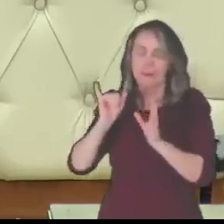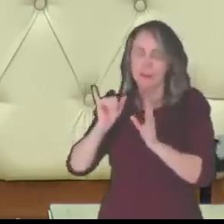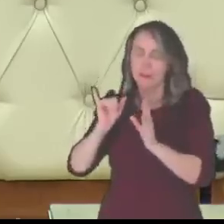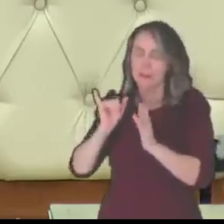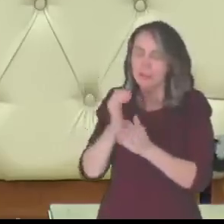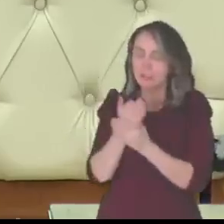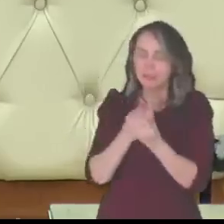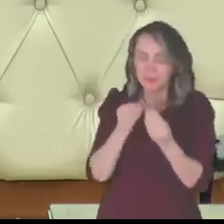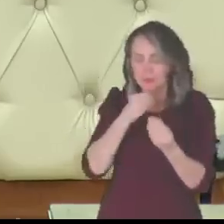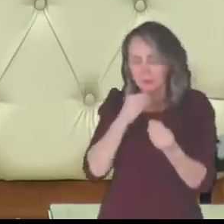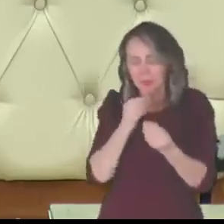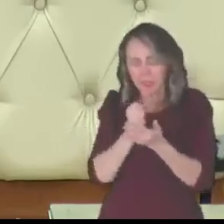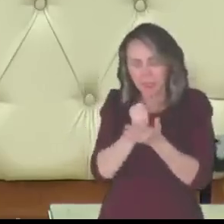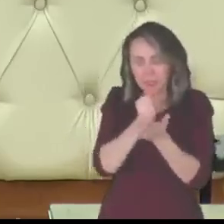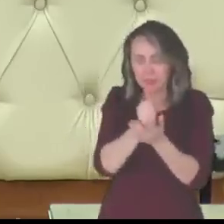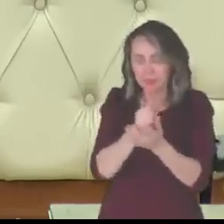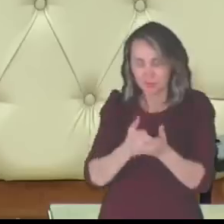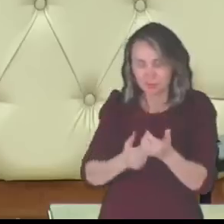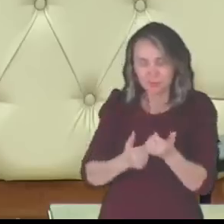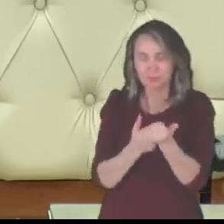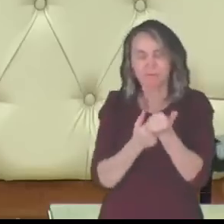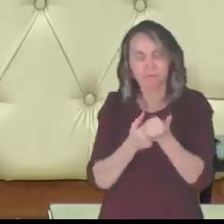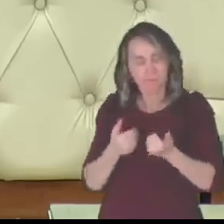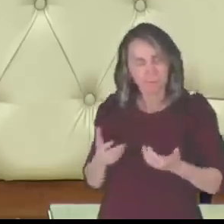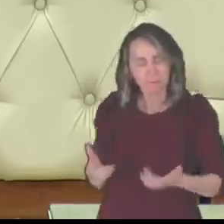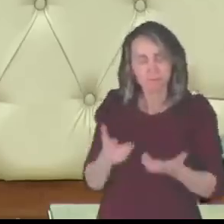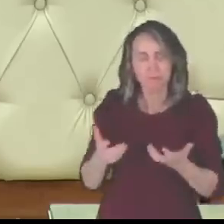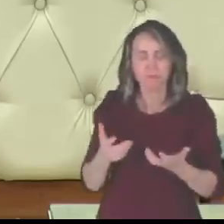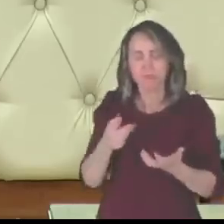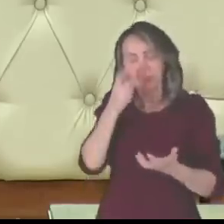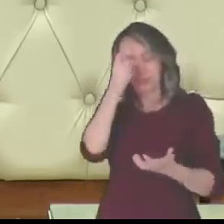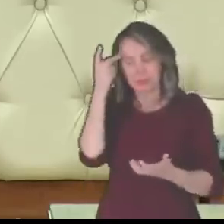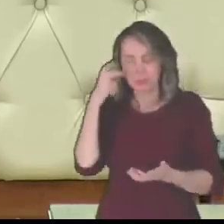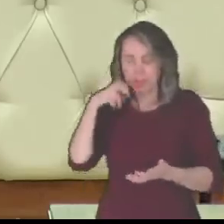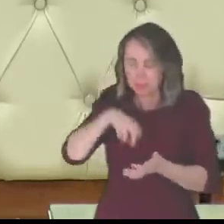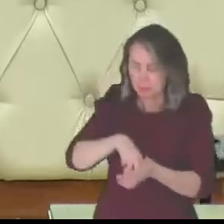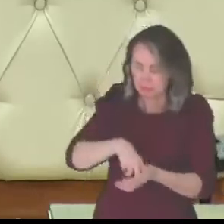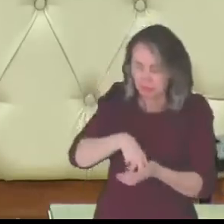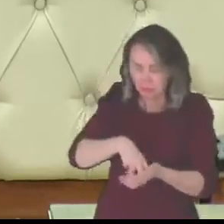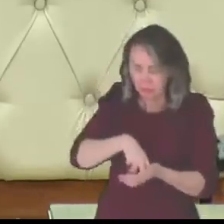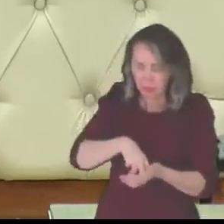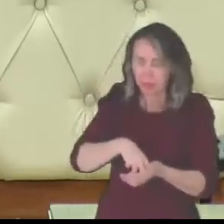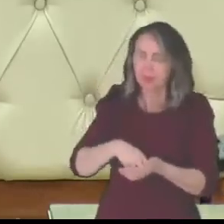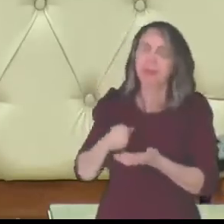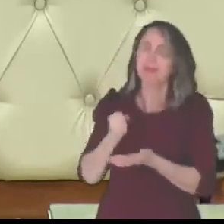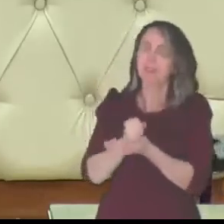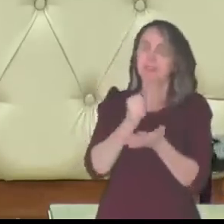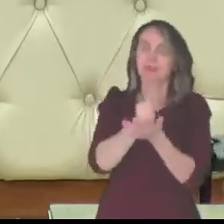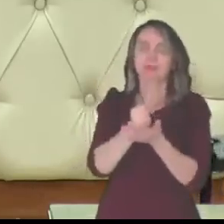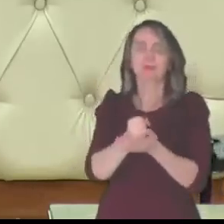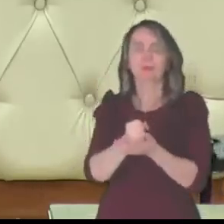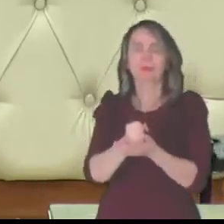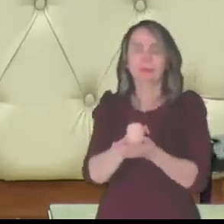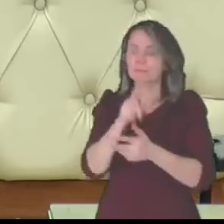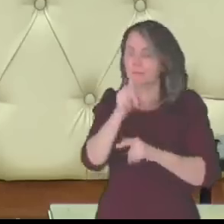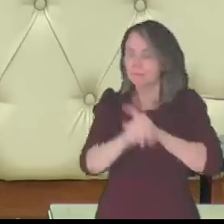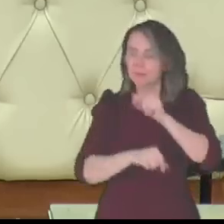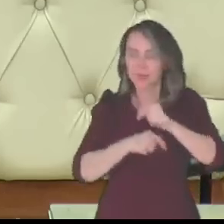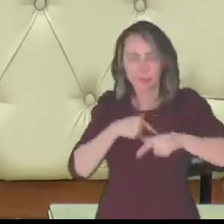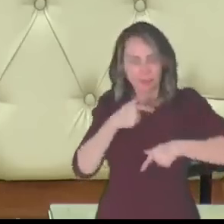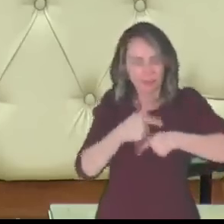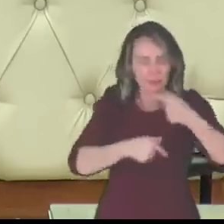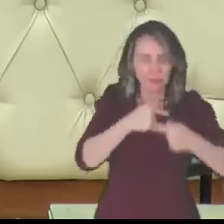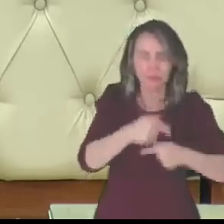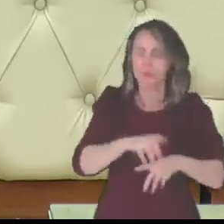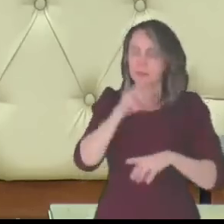as mãos fracas tu vai fortalecer o joelhos trementes Jesus levanta uma geração forte levanta uma